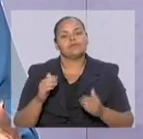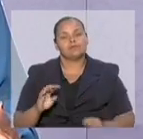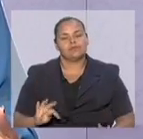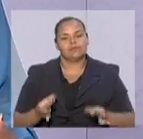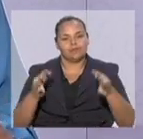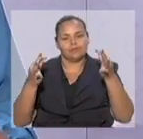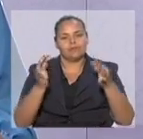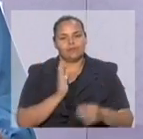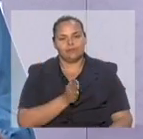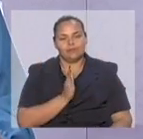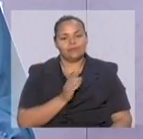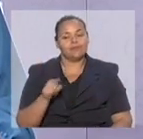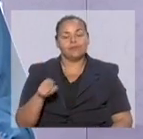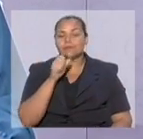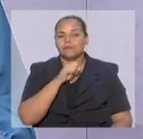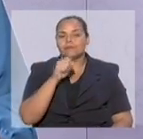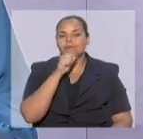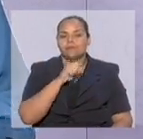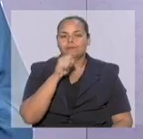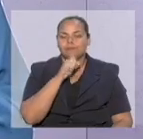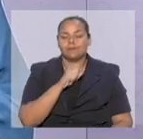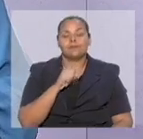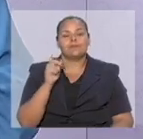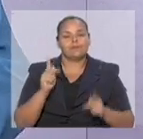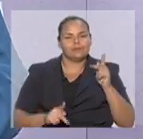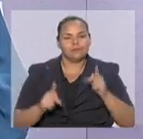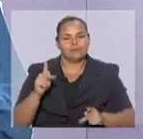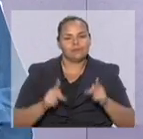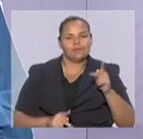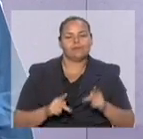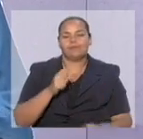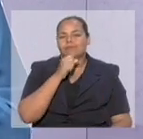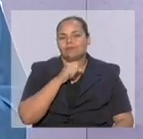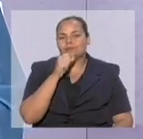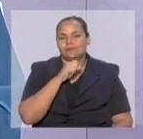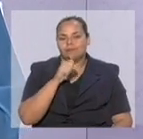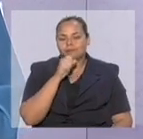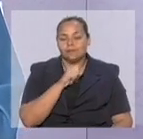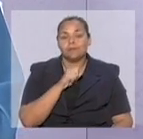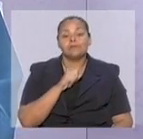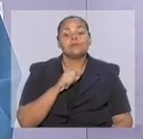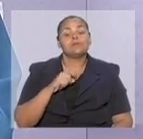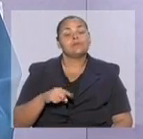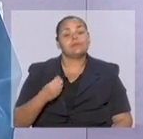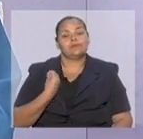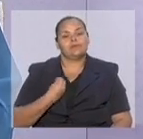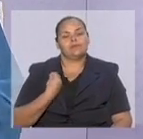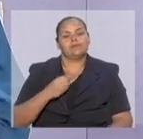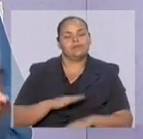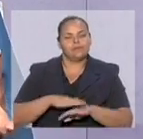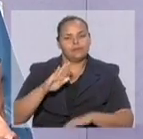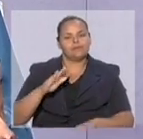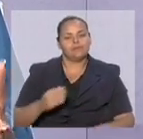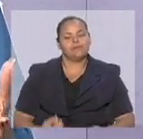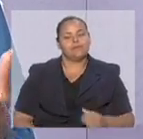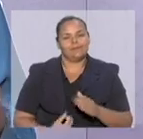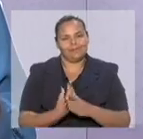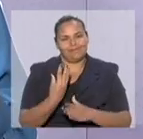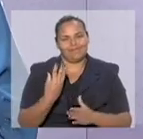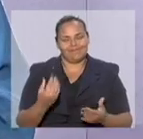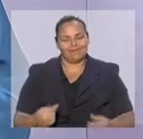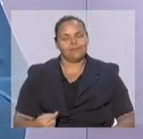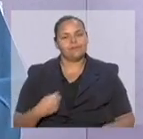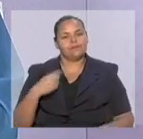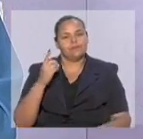do coração e estão envelhecendo. Hoje, a população está envelhecendo. E no que ela vive mais, aparece o câncer. Então, a